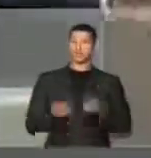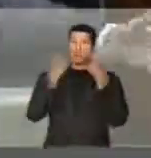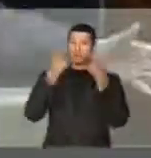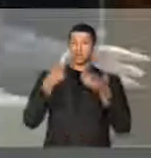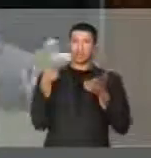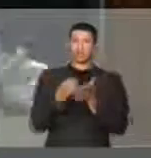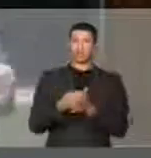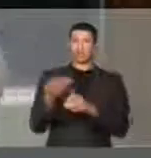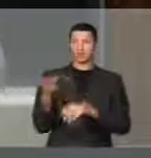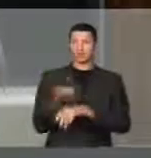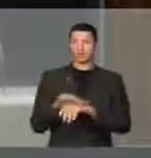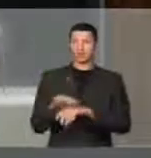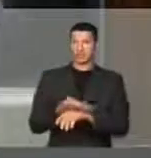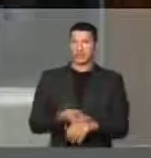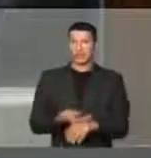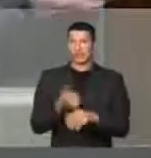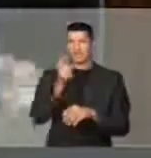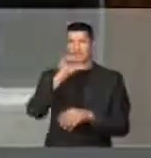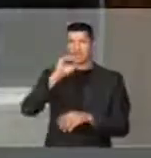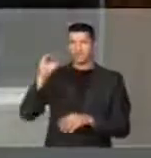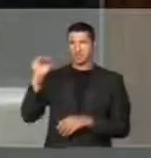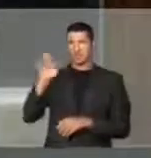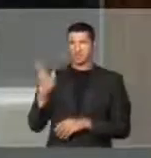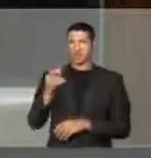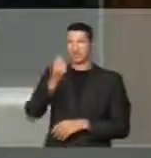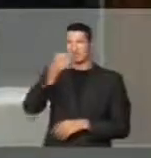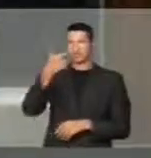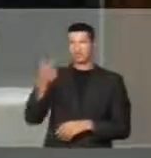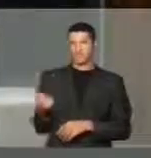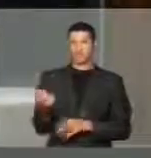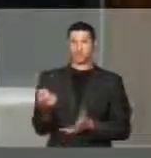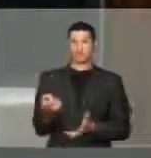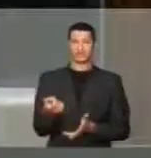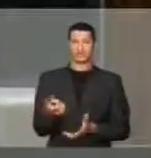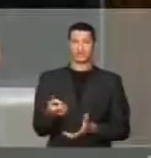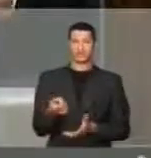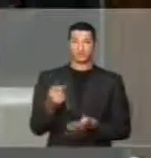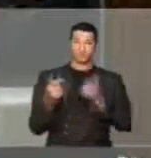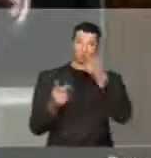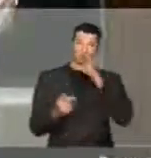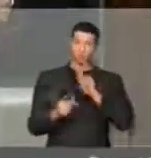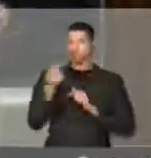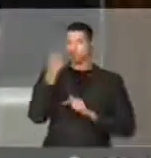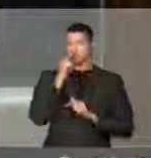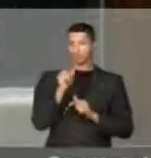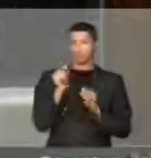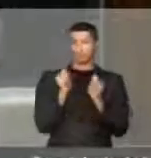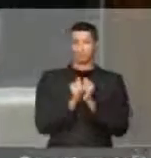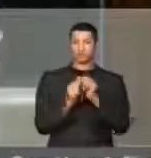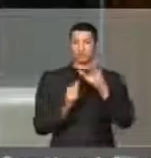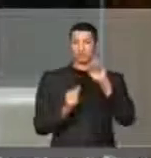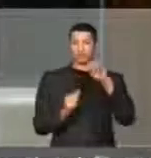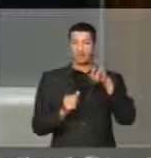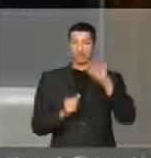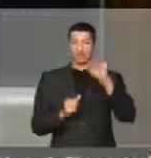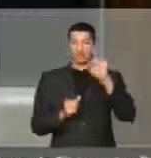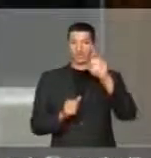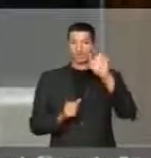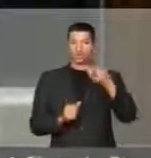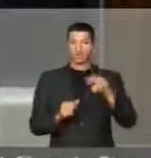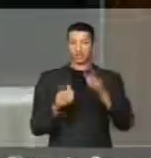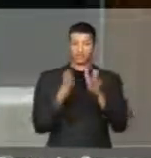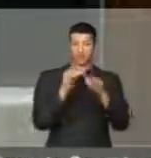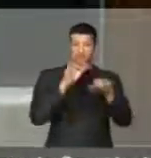de terceirizadas aí por R$100, R$120, e conseguimos com o Denatran estender um pouquinho